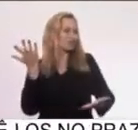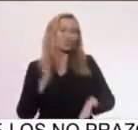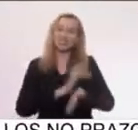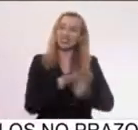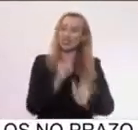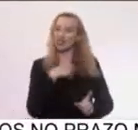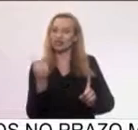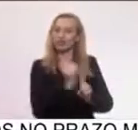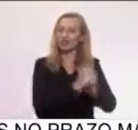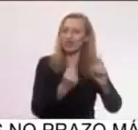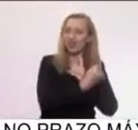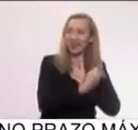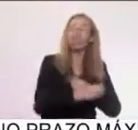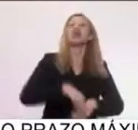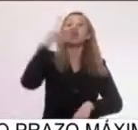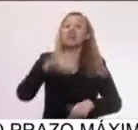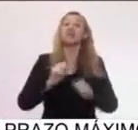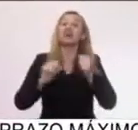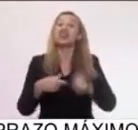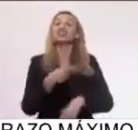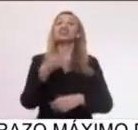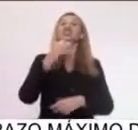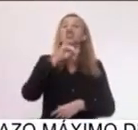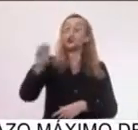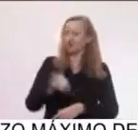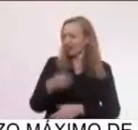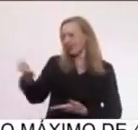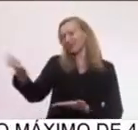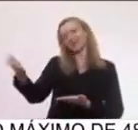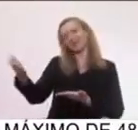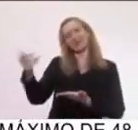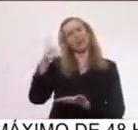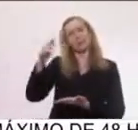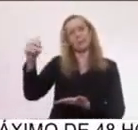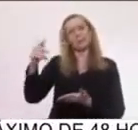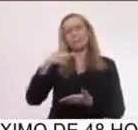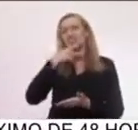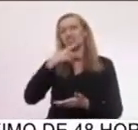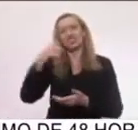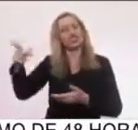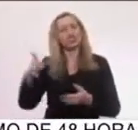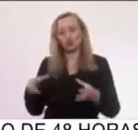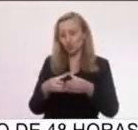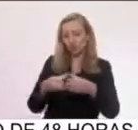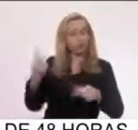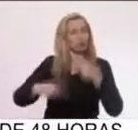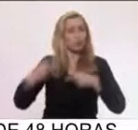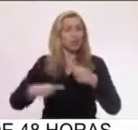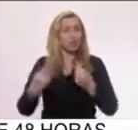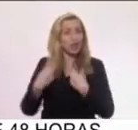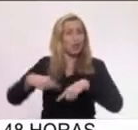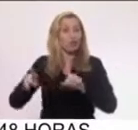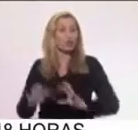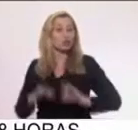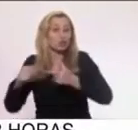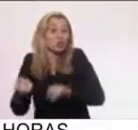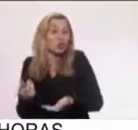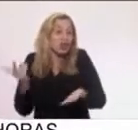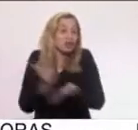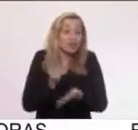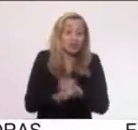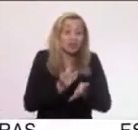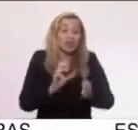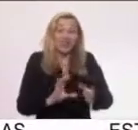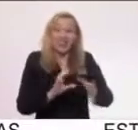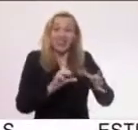nossa sociedade. Quem faz isso é esse partido, o partido da contradição, o partido que ao mesmo tempo defende